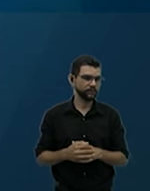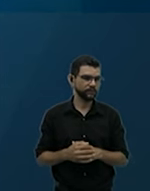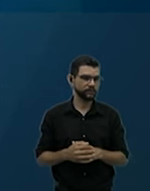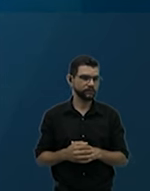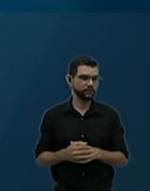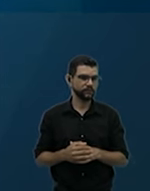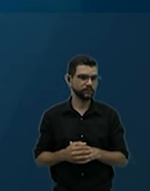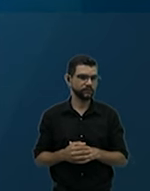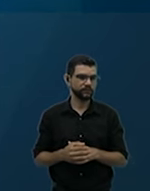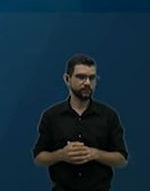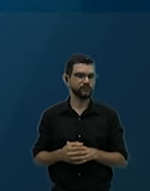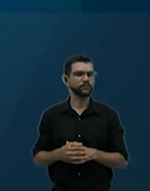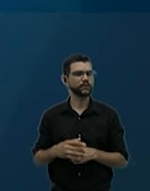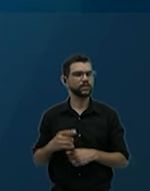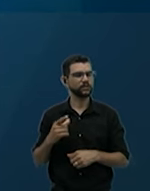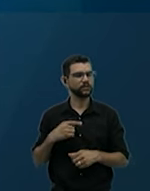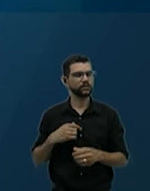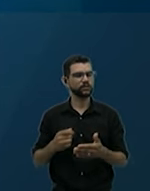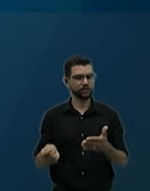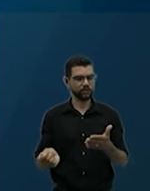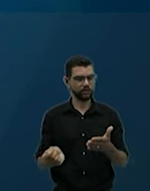de Andrade,